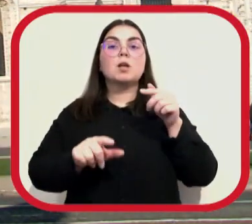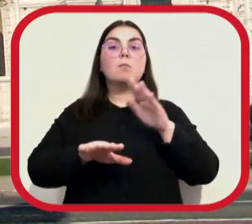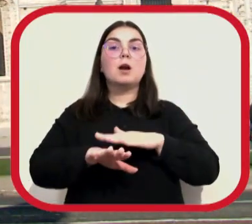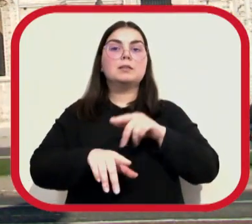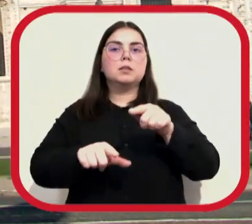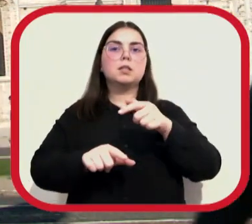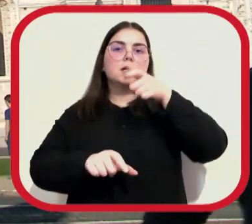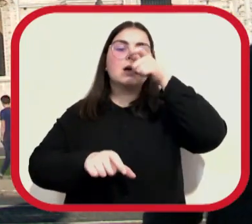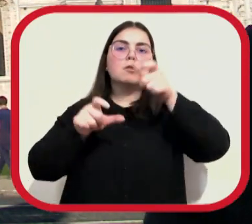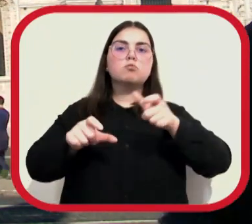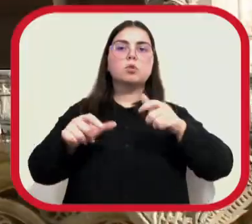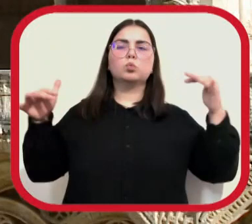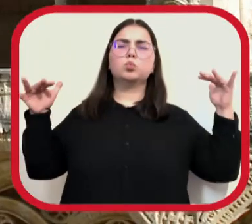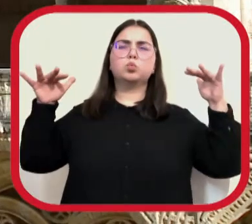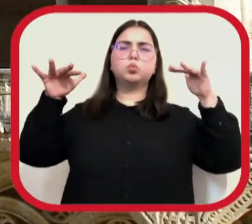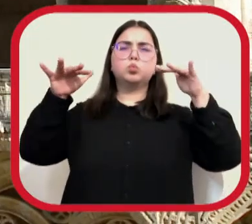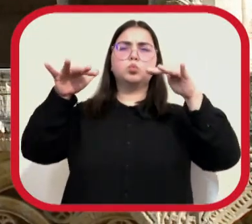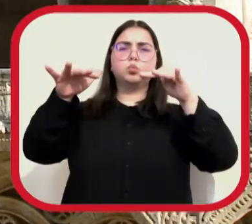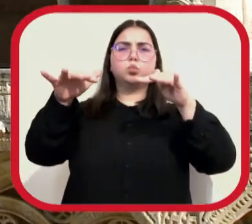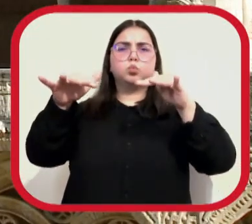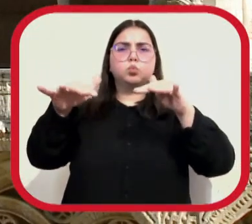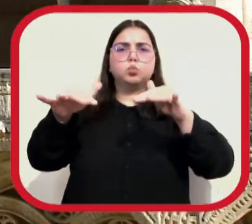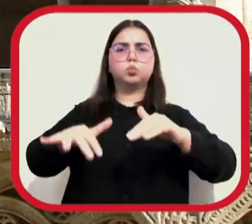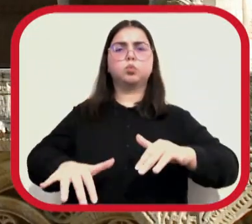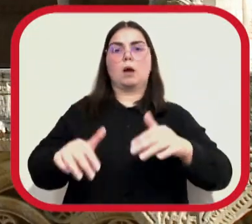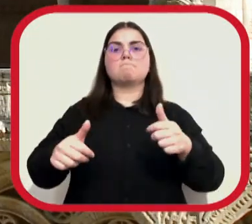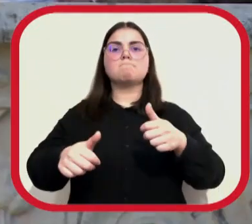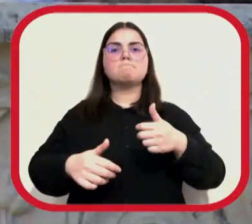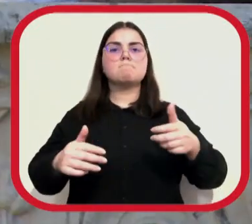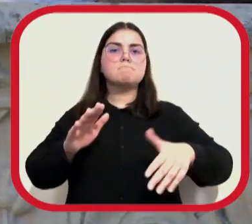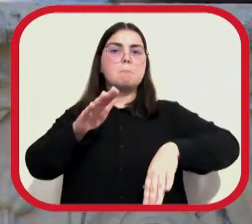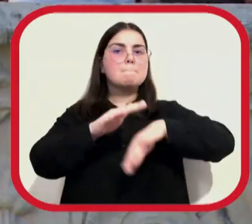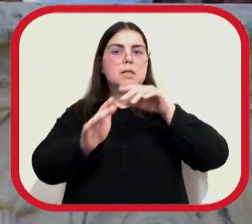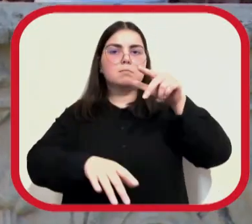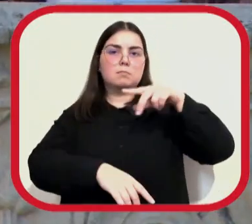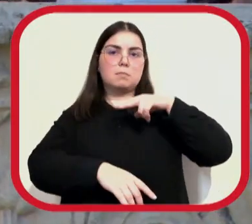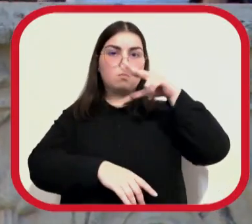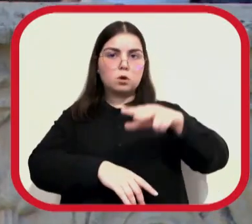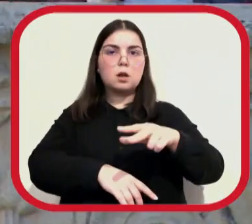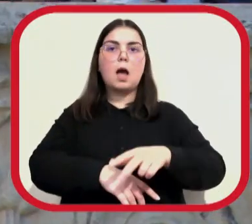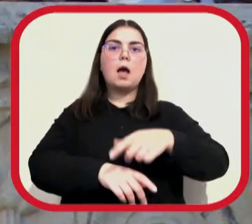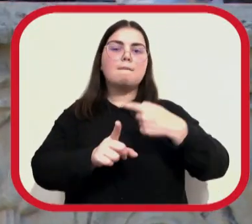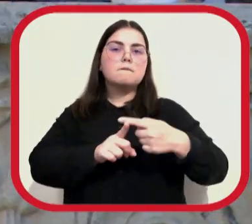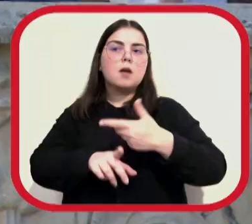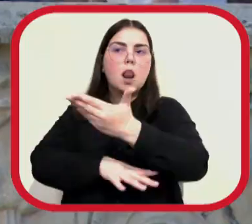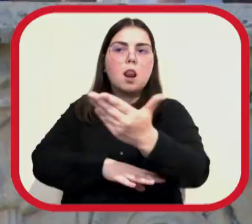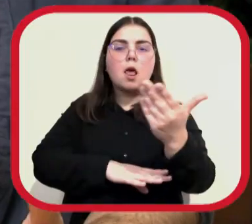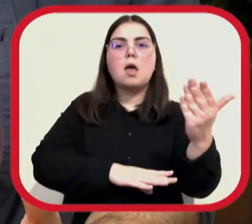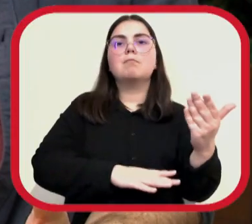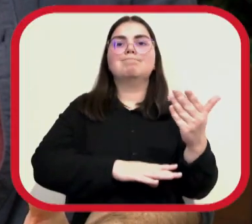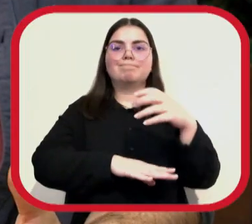visitadas em Portugal, quer por turistas, quer também por portugueses. Há muitas atrações aqui no bairro de Belém e, como é